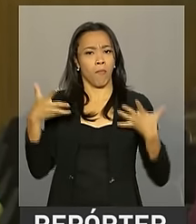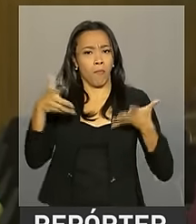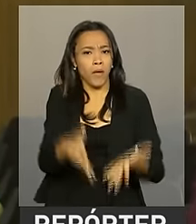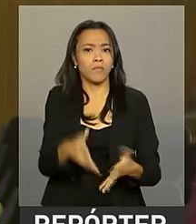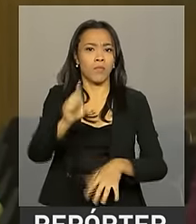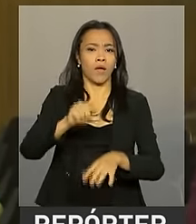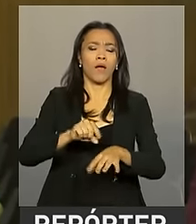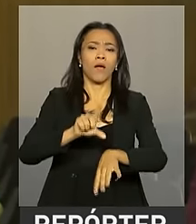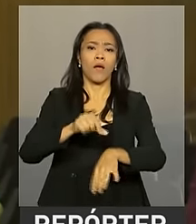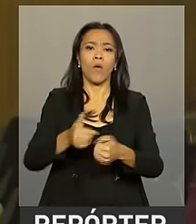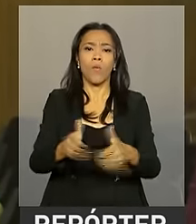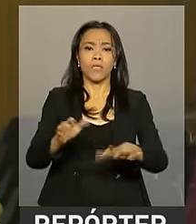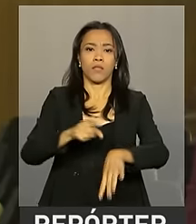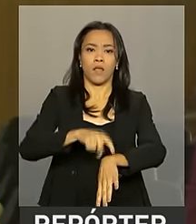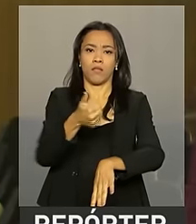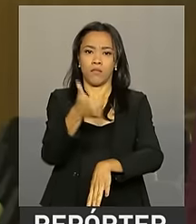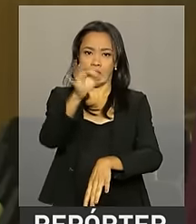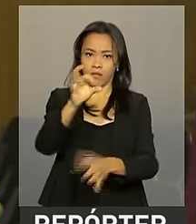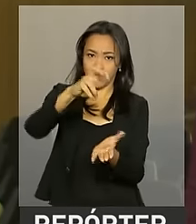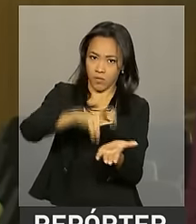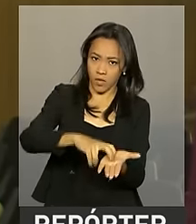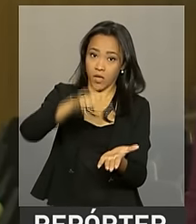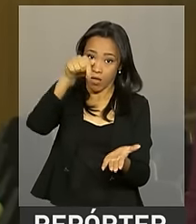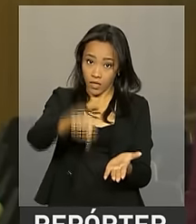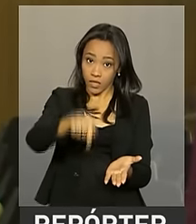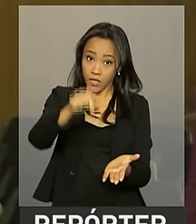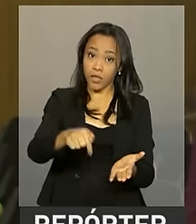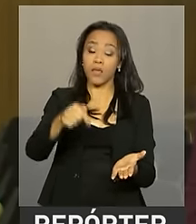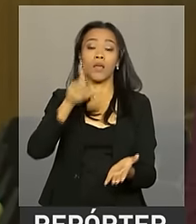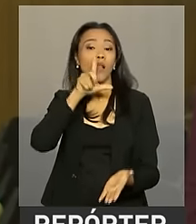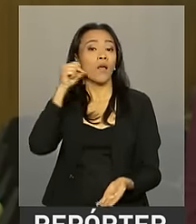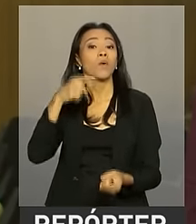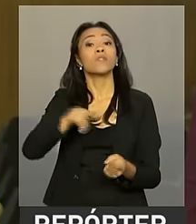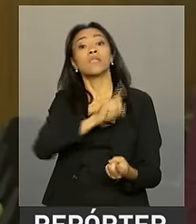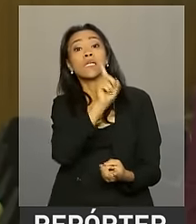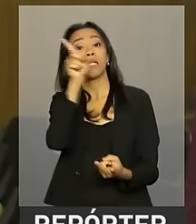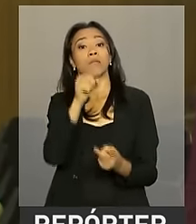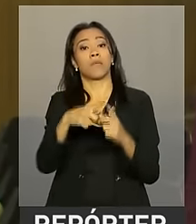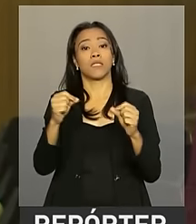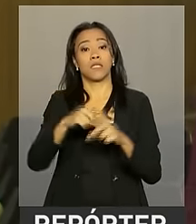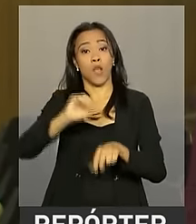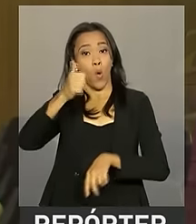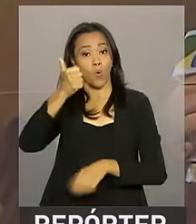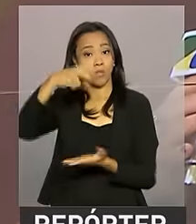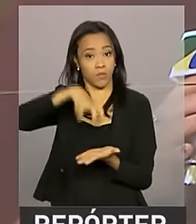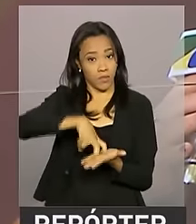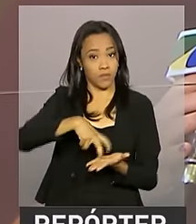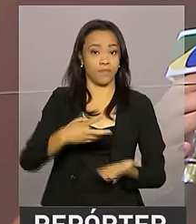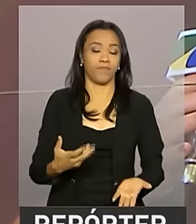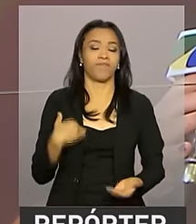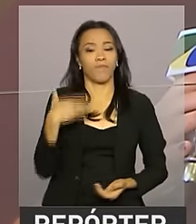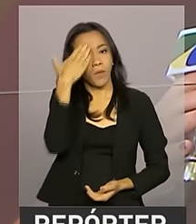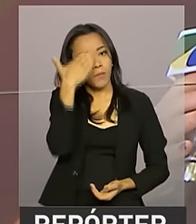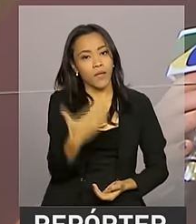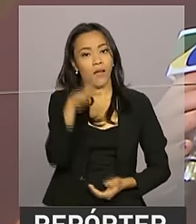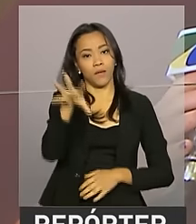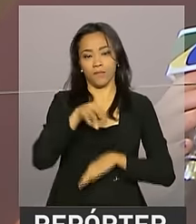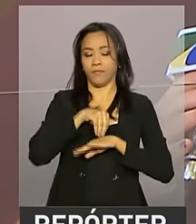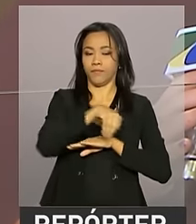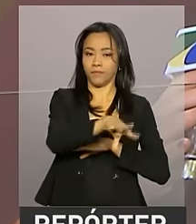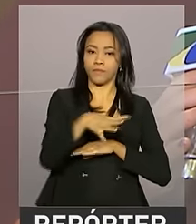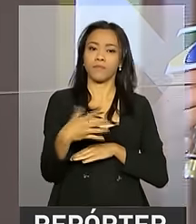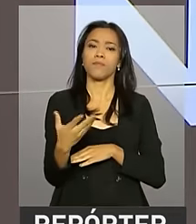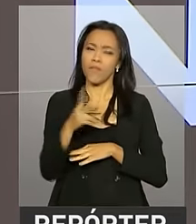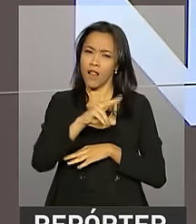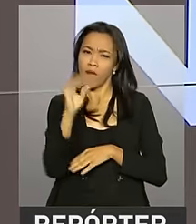10 horas da manhã aqui no horário de Alagoas 11 horas da manhã no horário de Brasília Leandro obrigado Luana pelas suas informações a